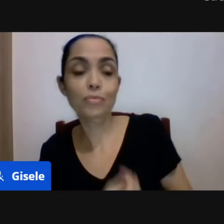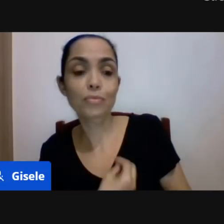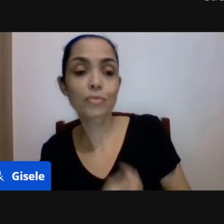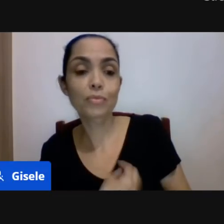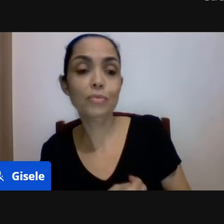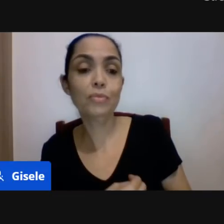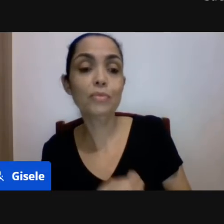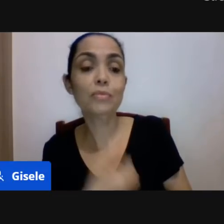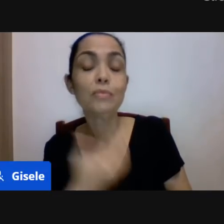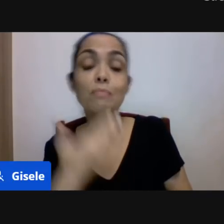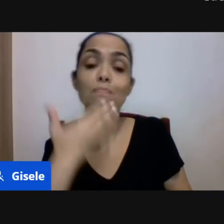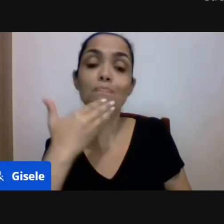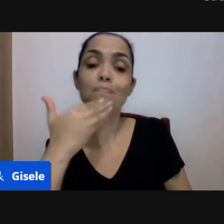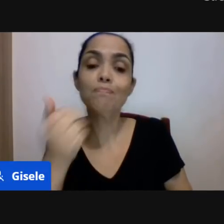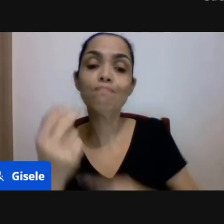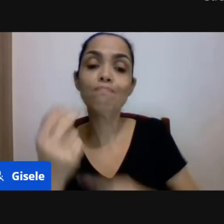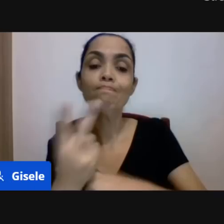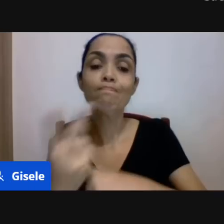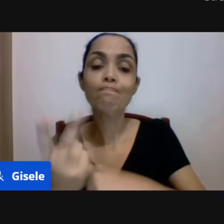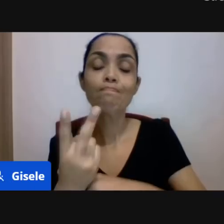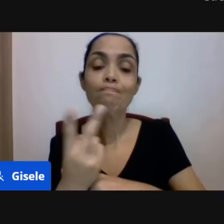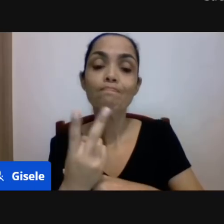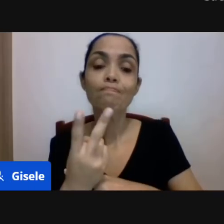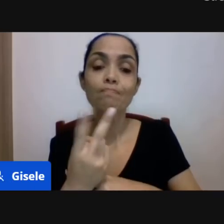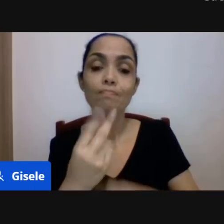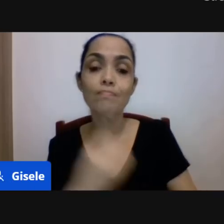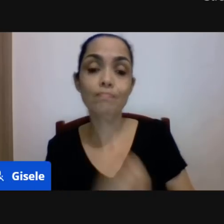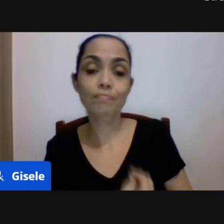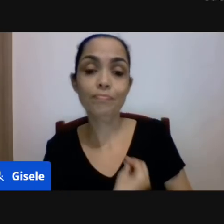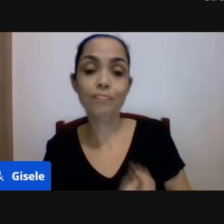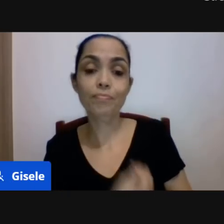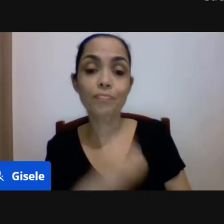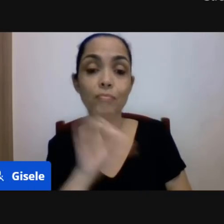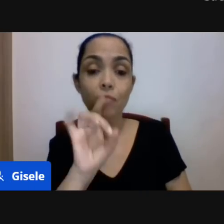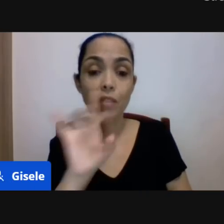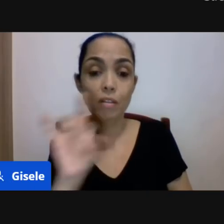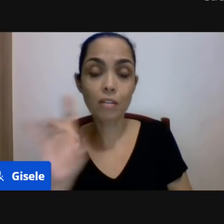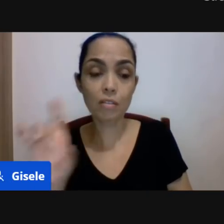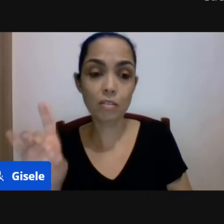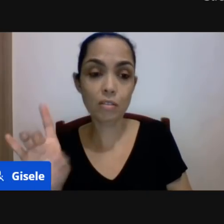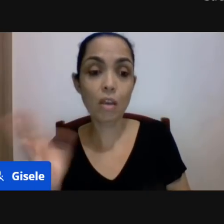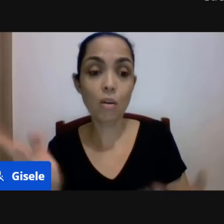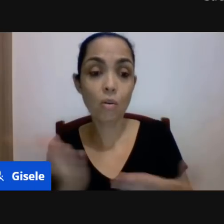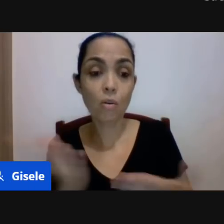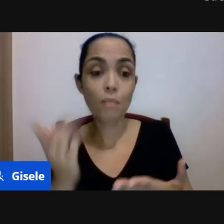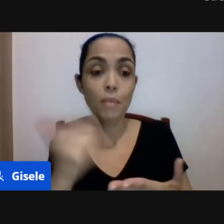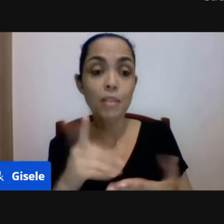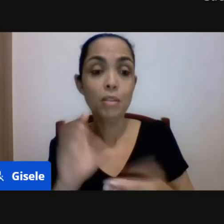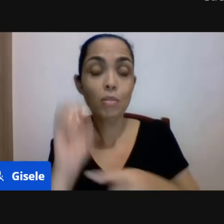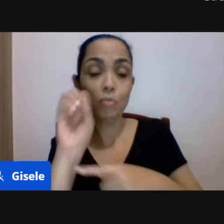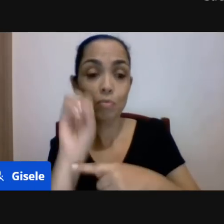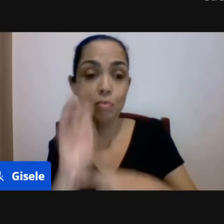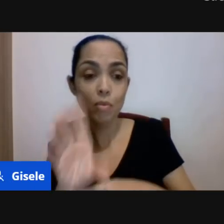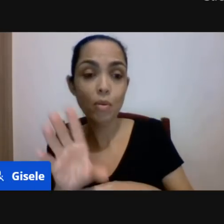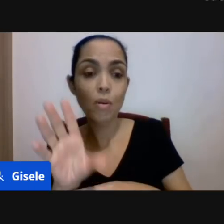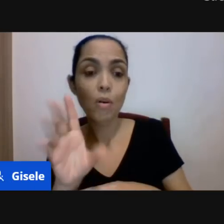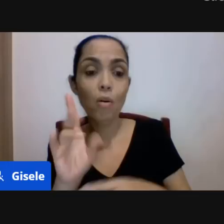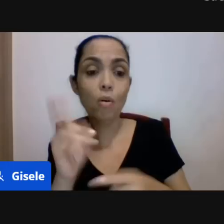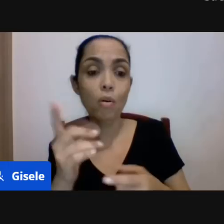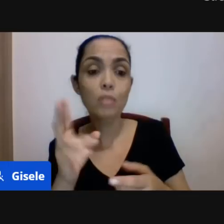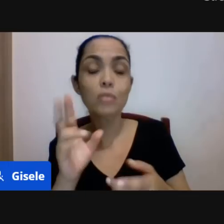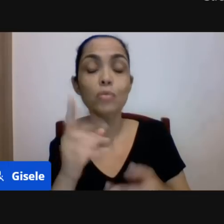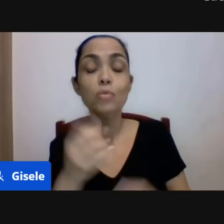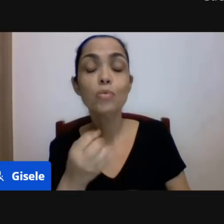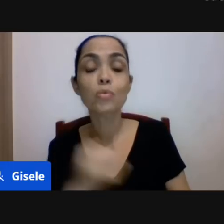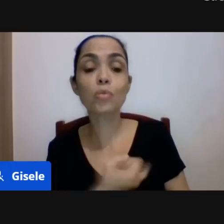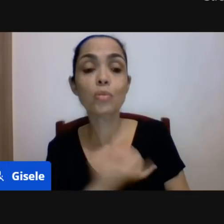menor a chance de você pegar a doença. Agora, gente, eu vou voltar aqui para os slides, só realmente para passar o nosso contato,